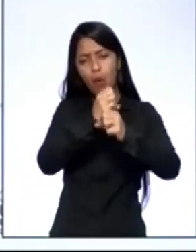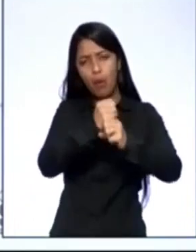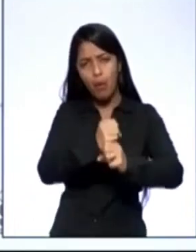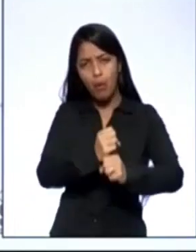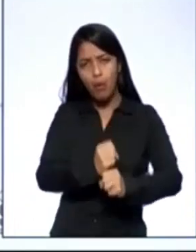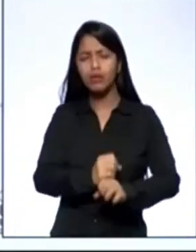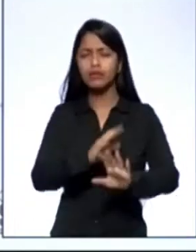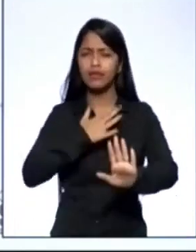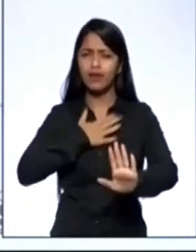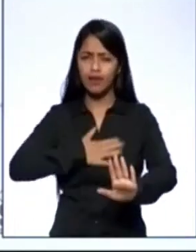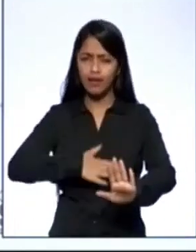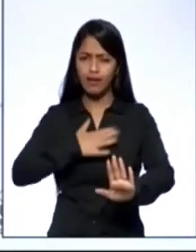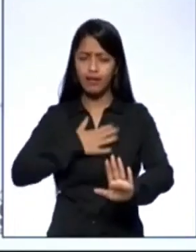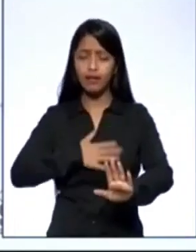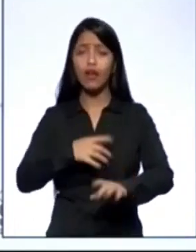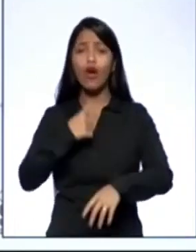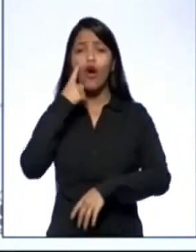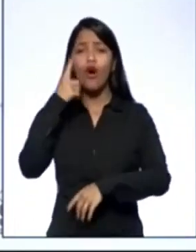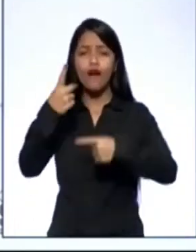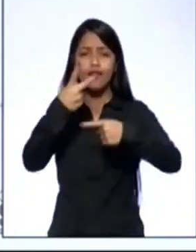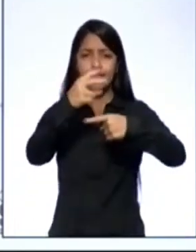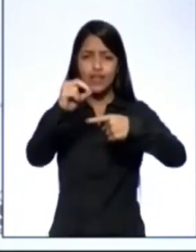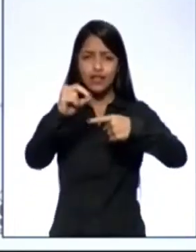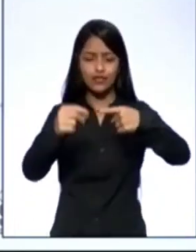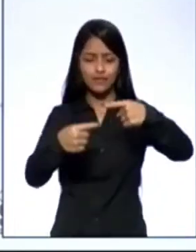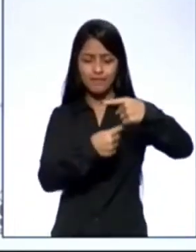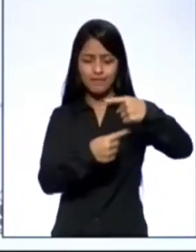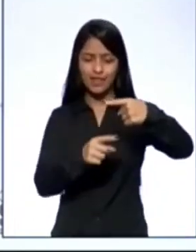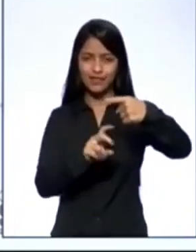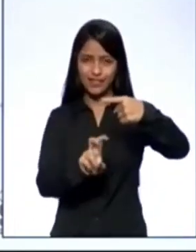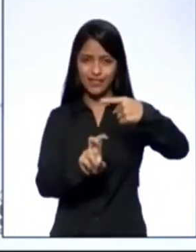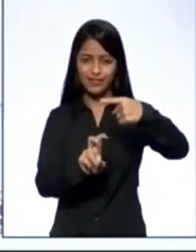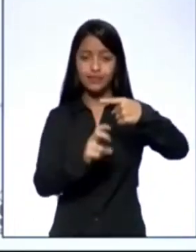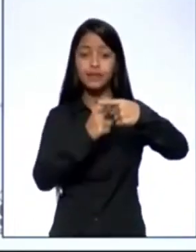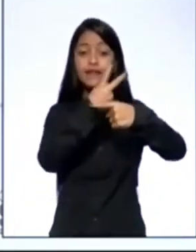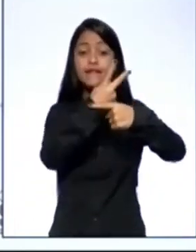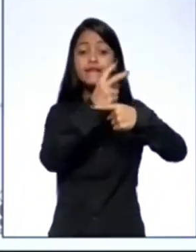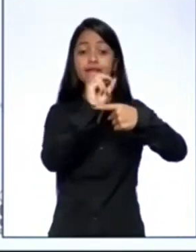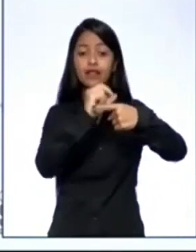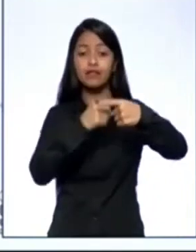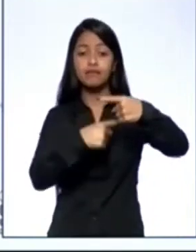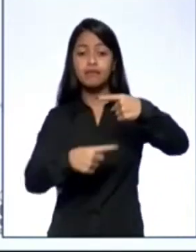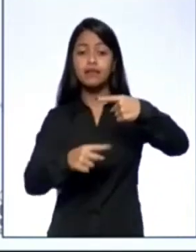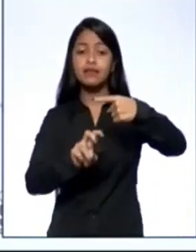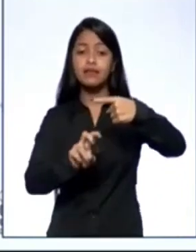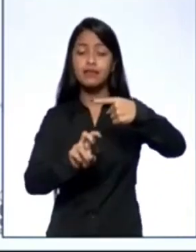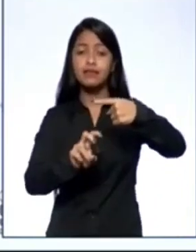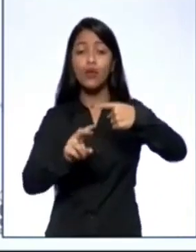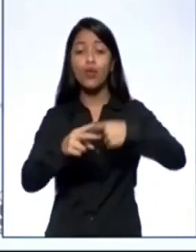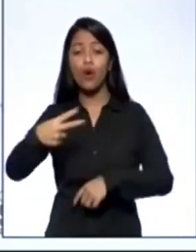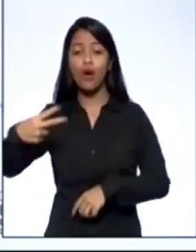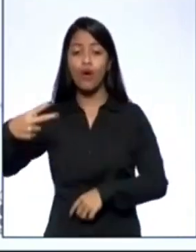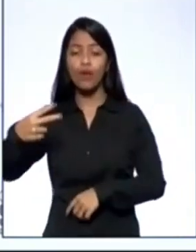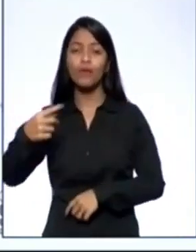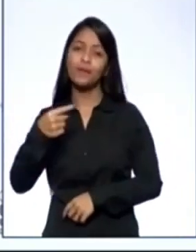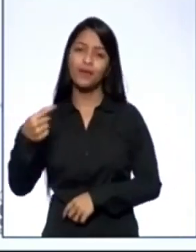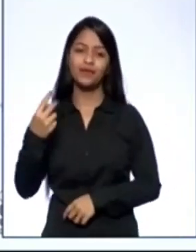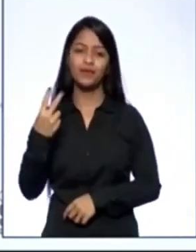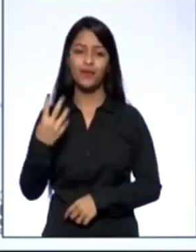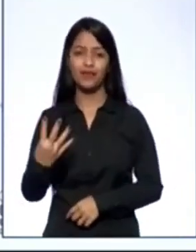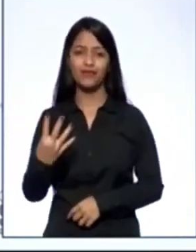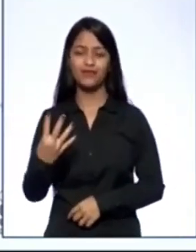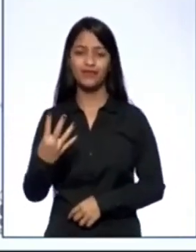a passo devagar podendo 20 / menos cinco 20 / menos cinco da - 4